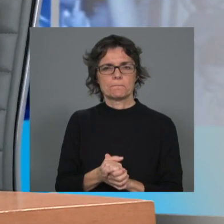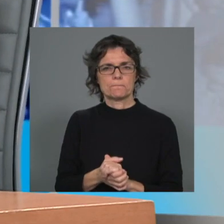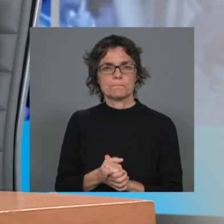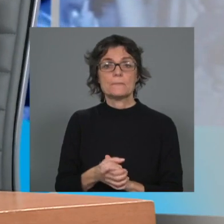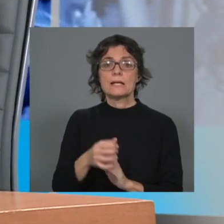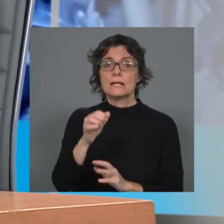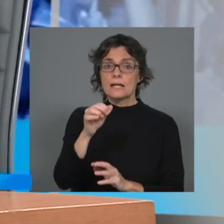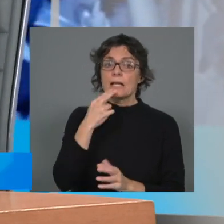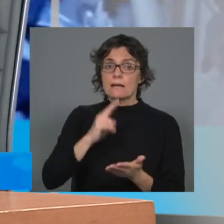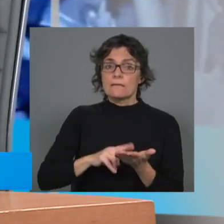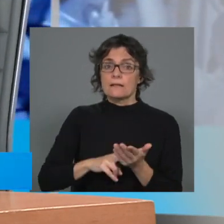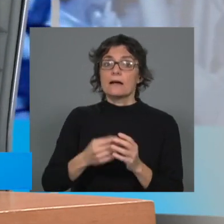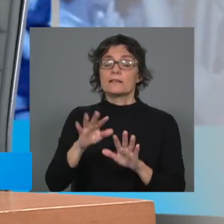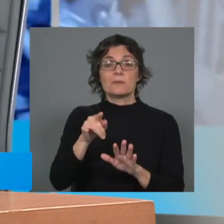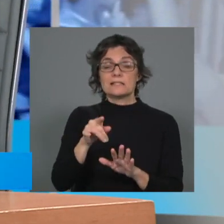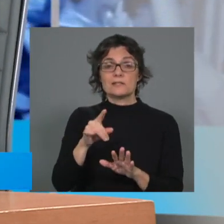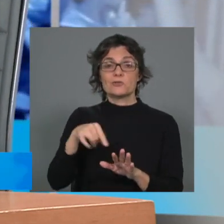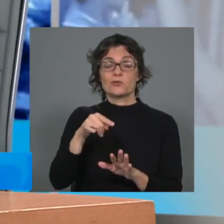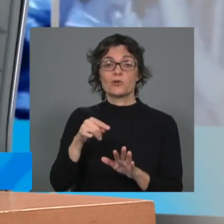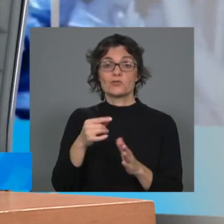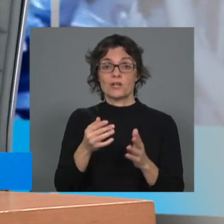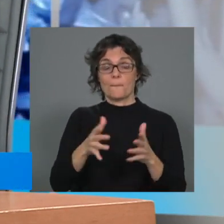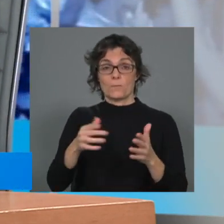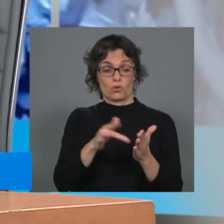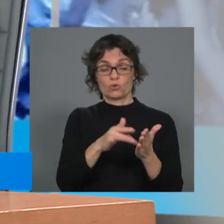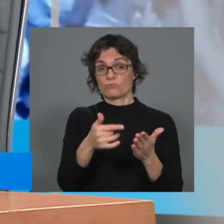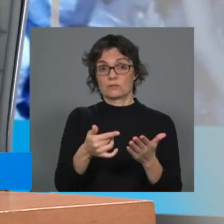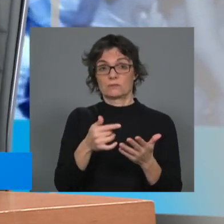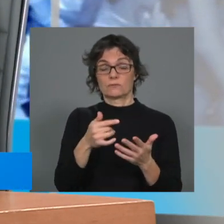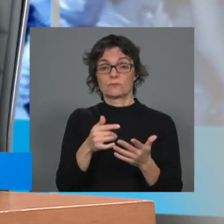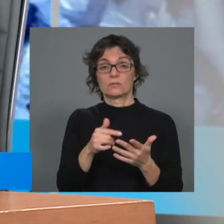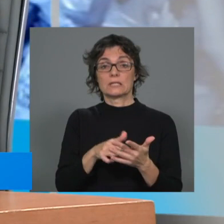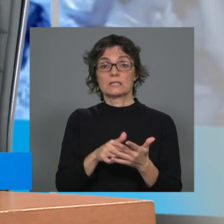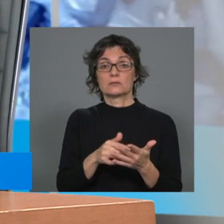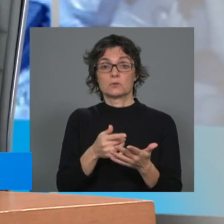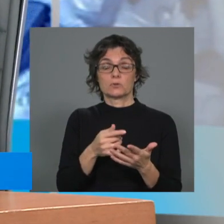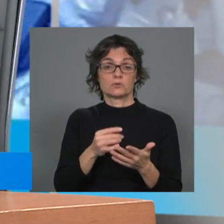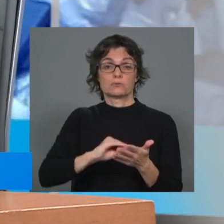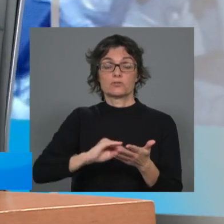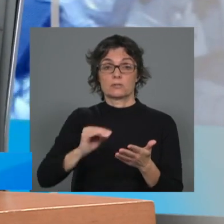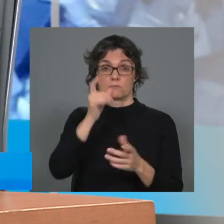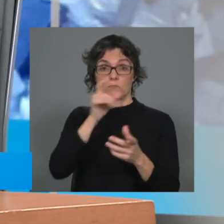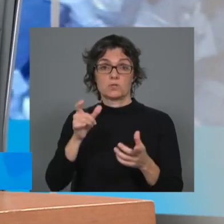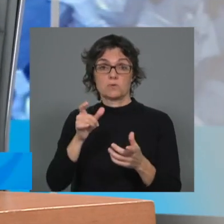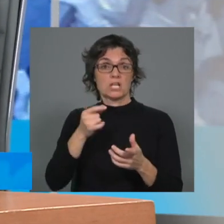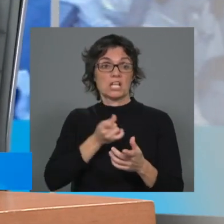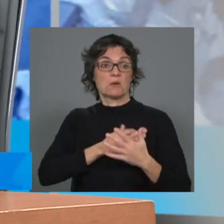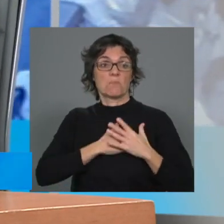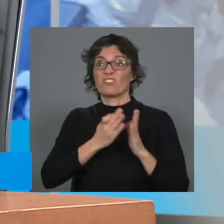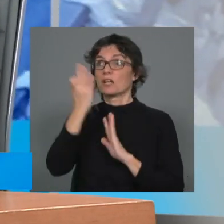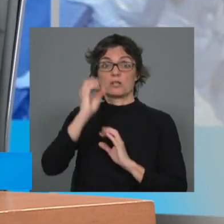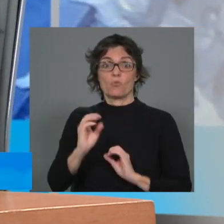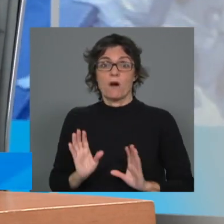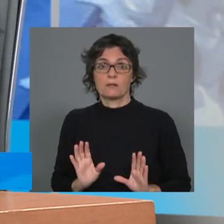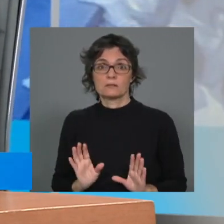preocupação. Muitos destes livros são escritos por pessoas, inclusive, que não são crentes, não é? Nós,